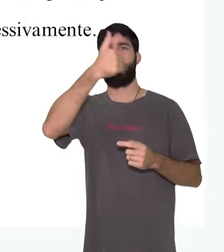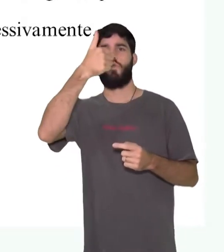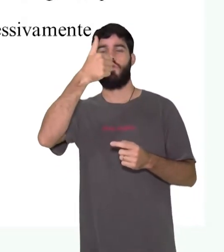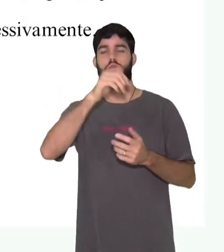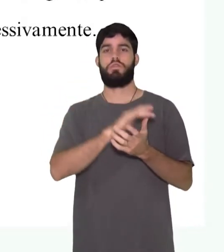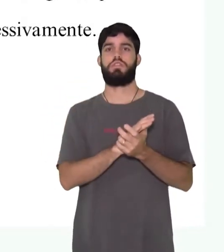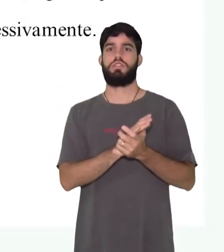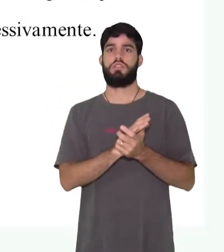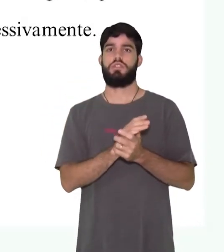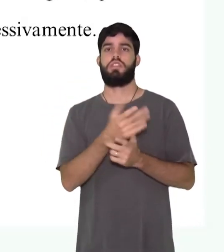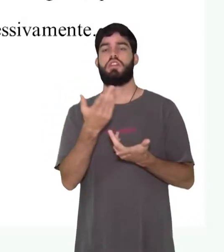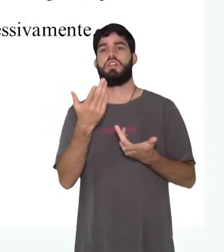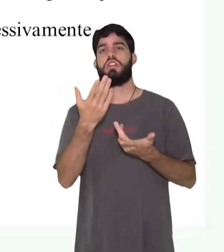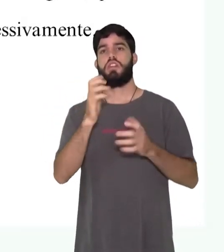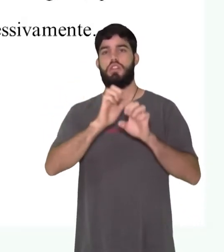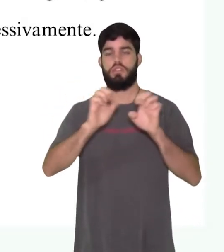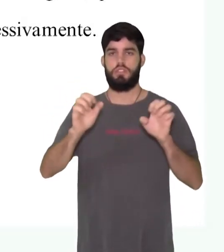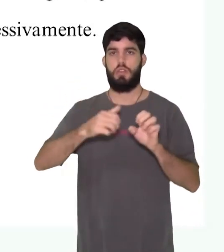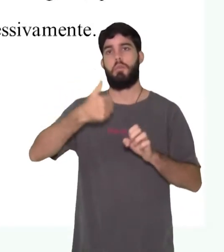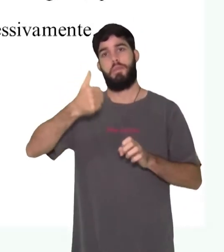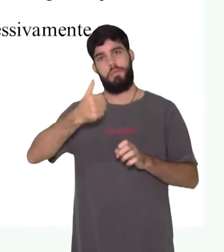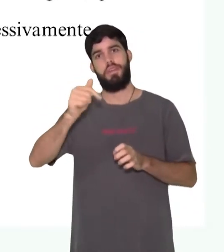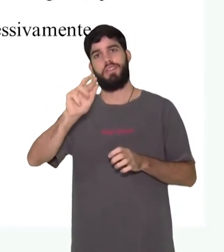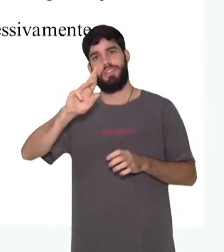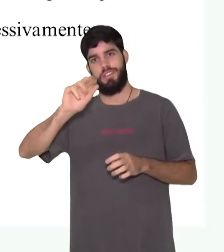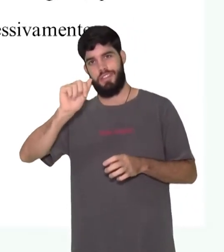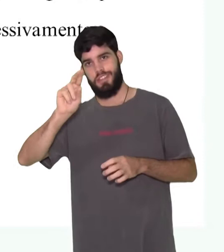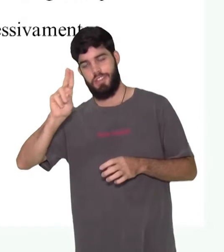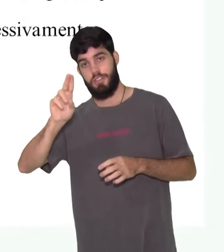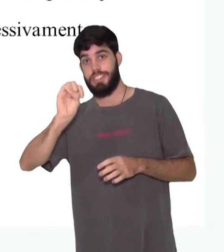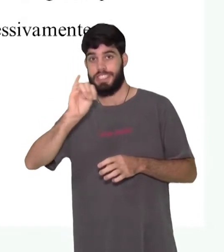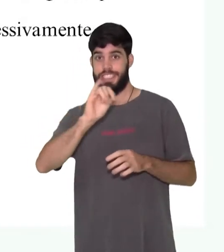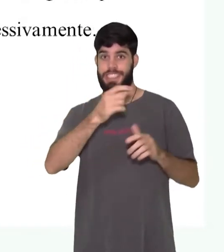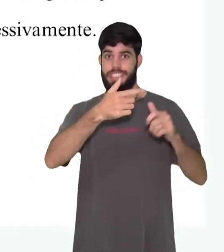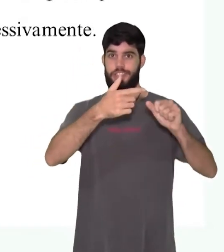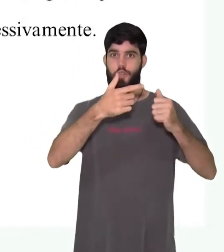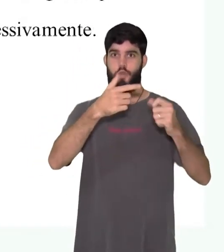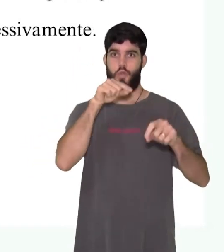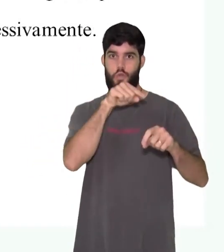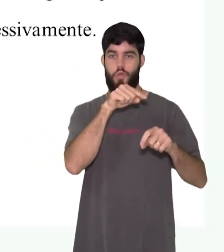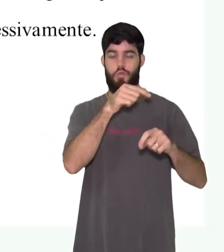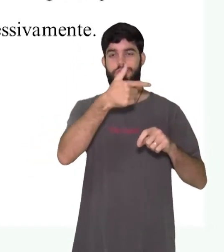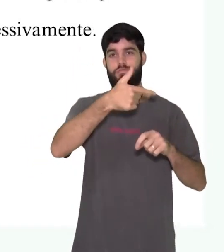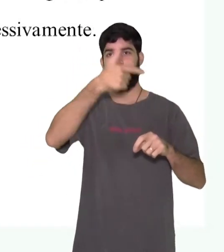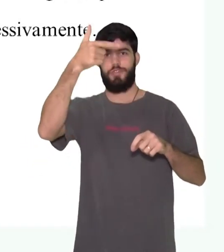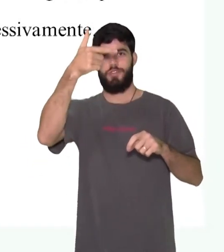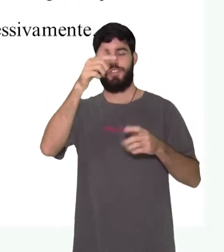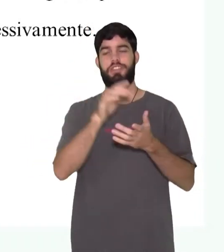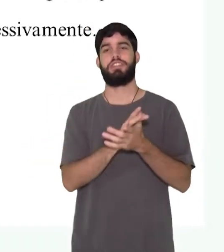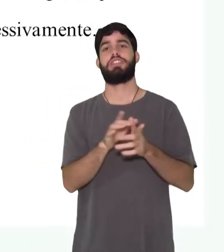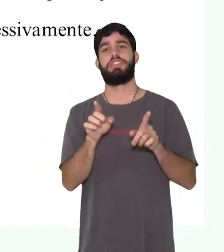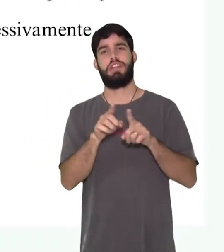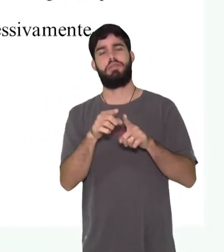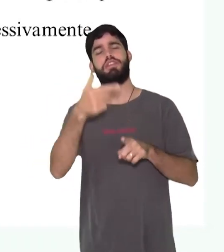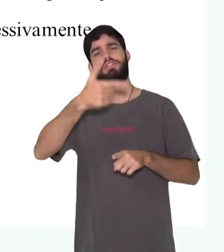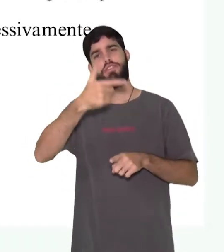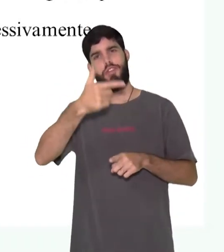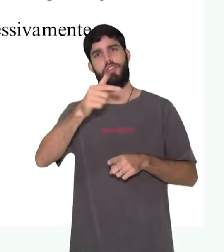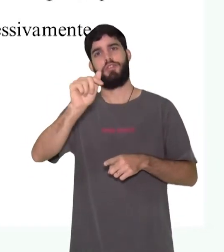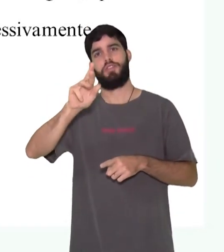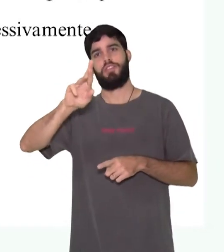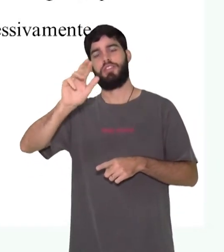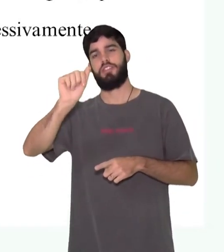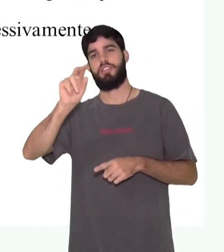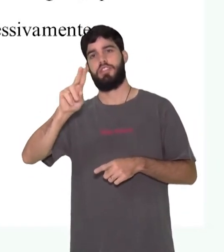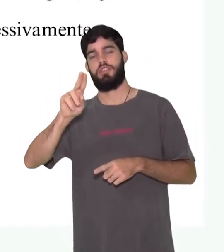é um dizemos que a equação é de primeiro grau quando o expoente é dois dizemos que a equação é de segundo grau